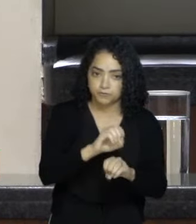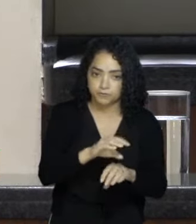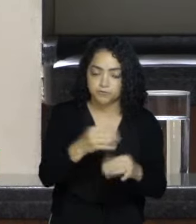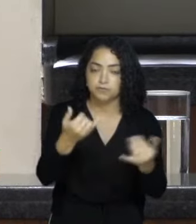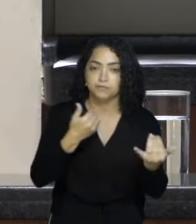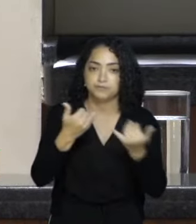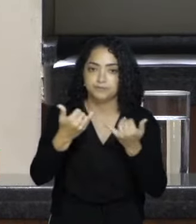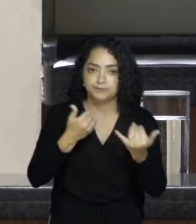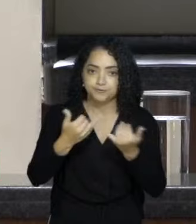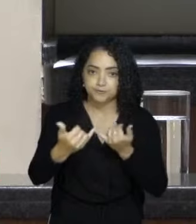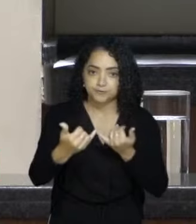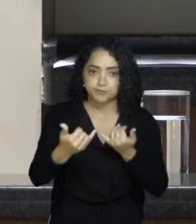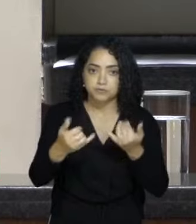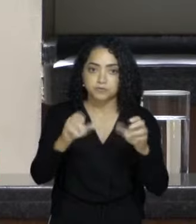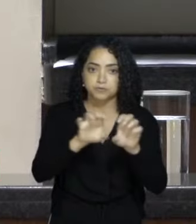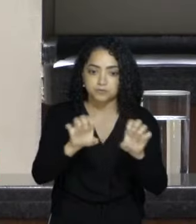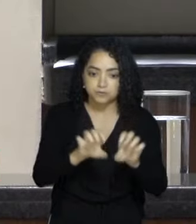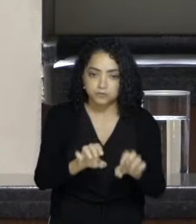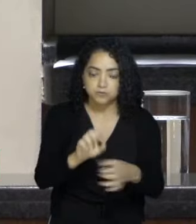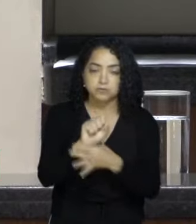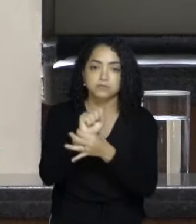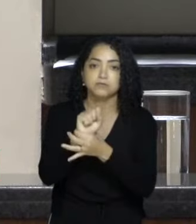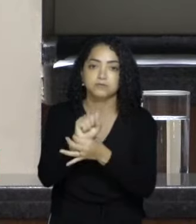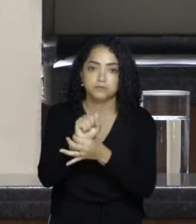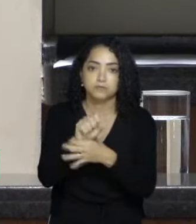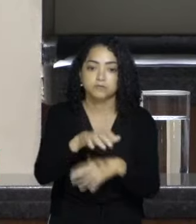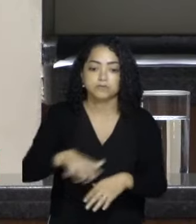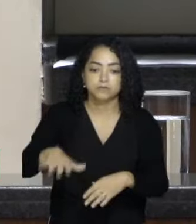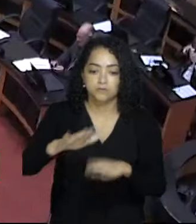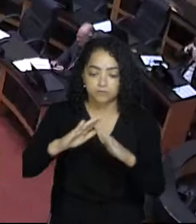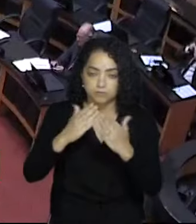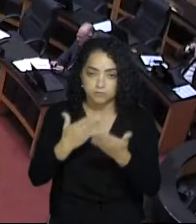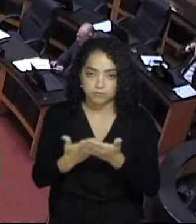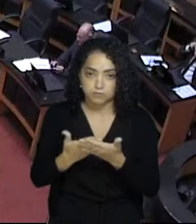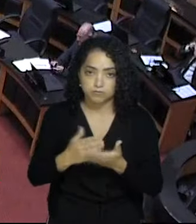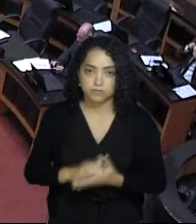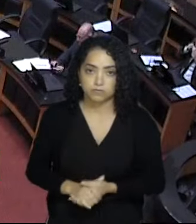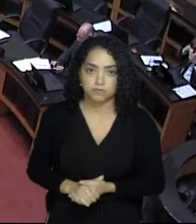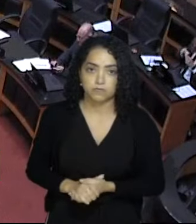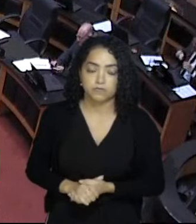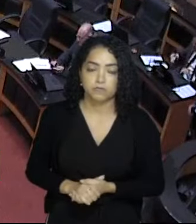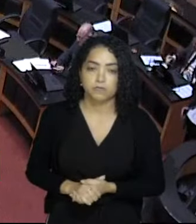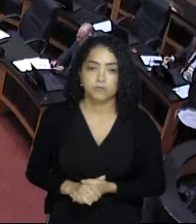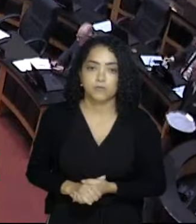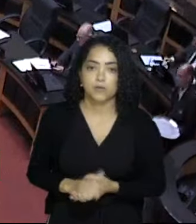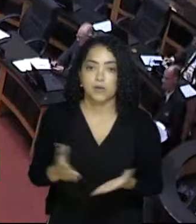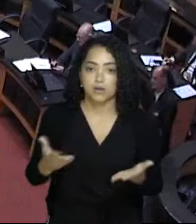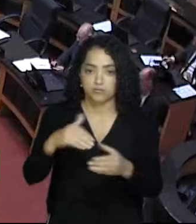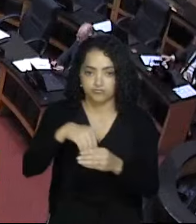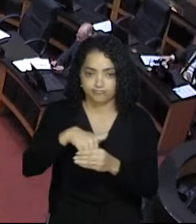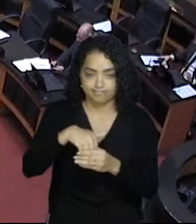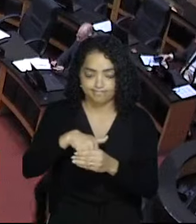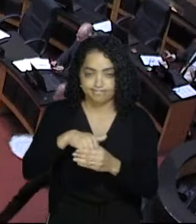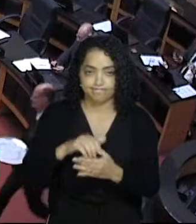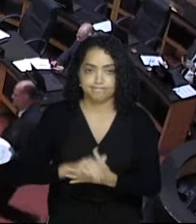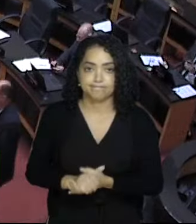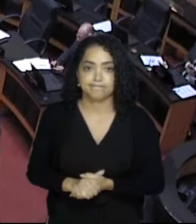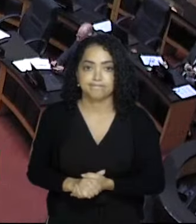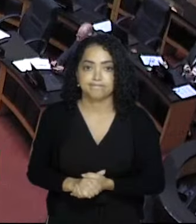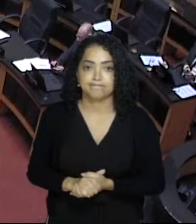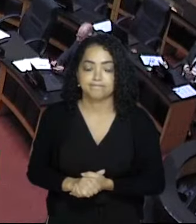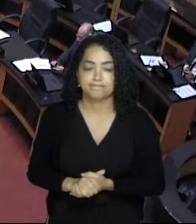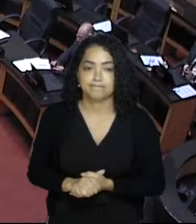da estrutura de segurança em âmbito escolar em discussão. Não havendo quem queira discutir, em votação. Deputados que aprovam,